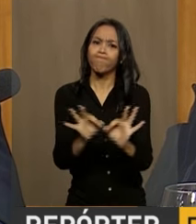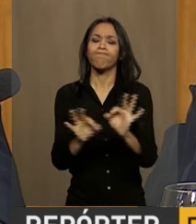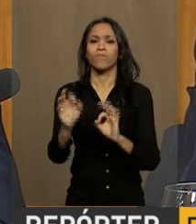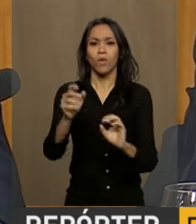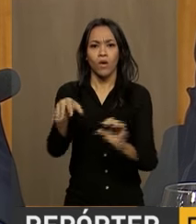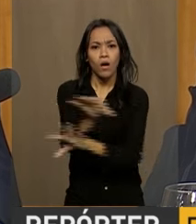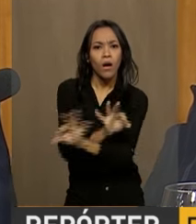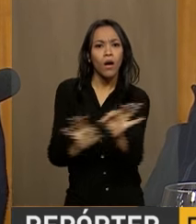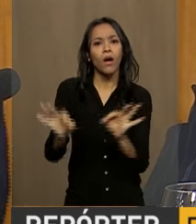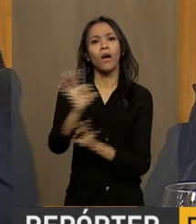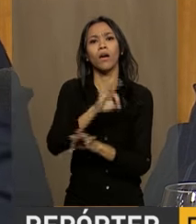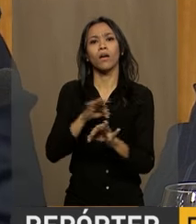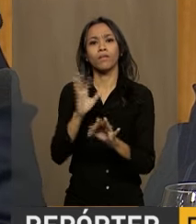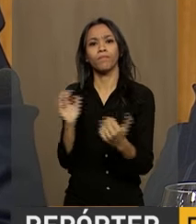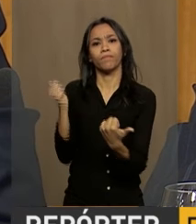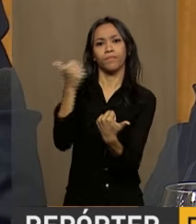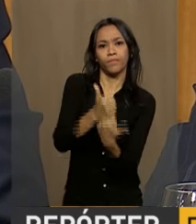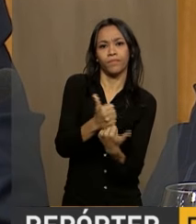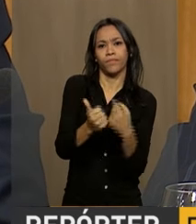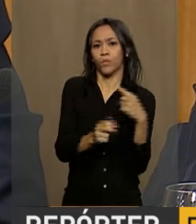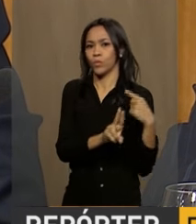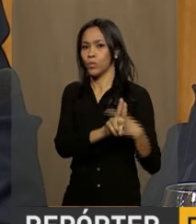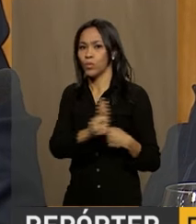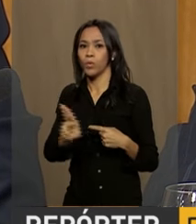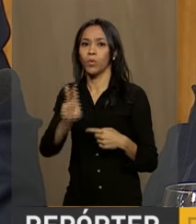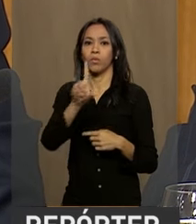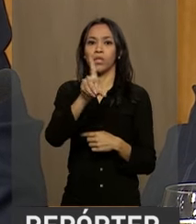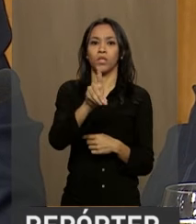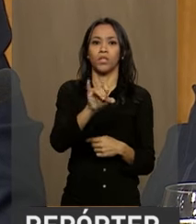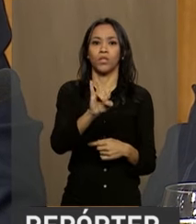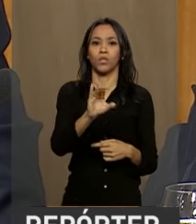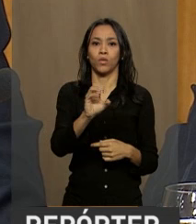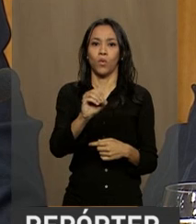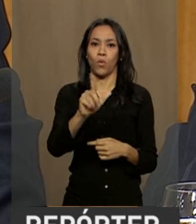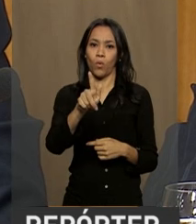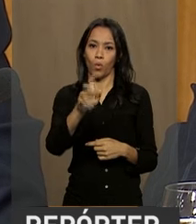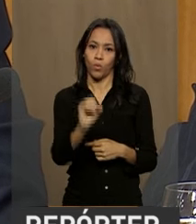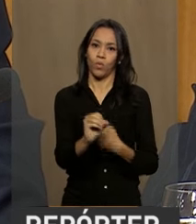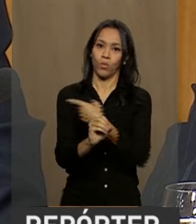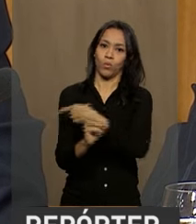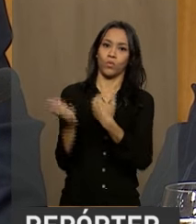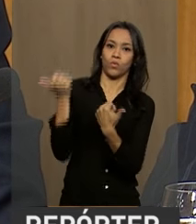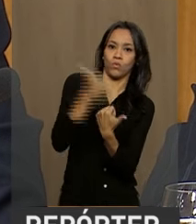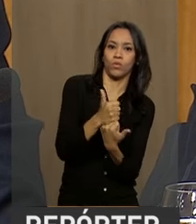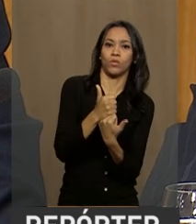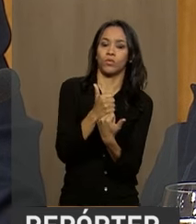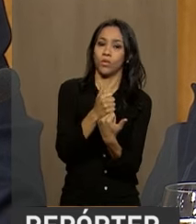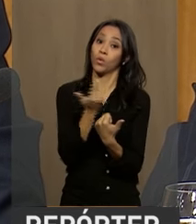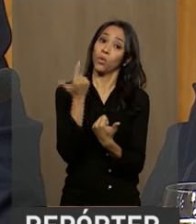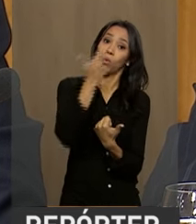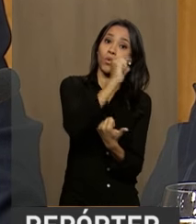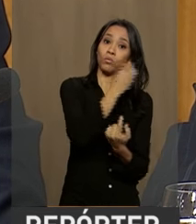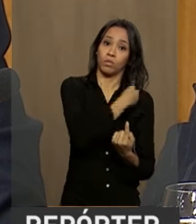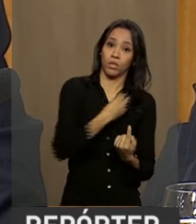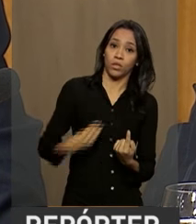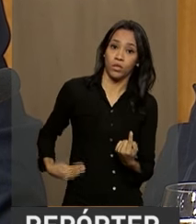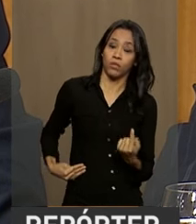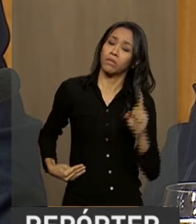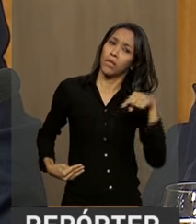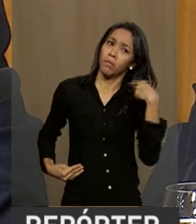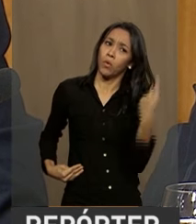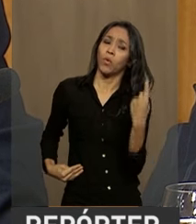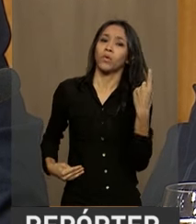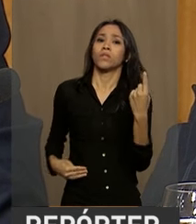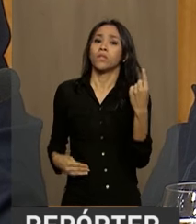gerido pelo doutor Diogo, e nós teremos temporariamente o ministro Jucá